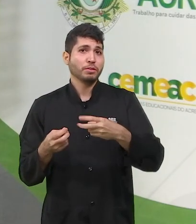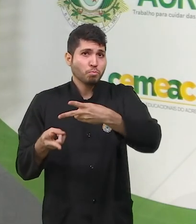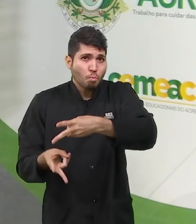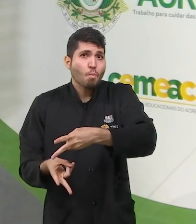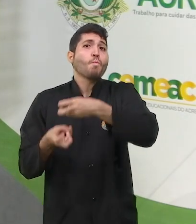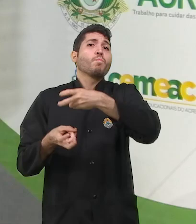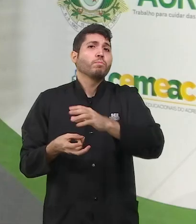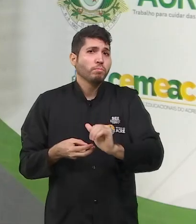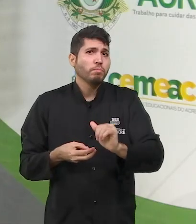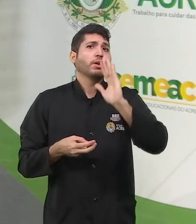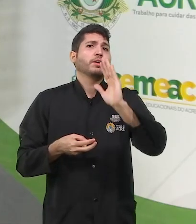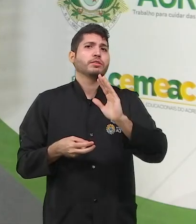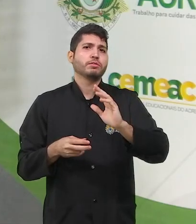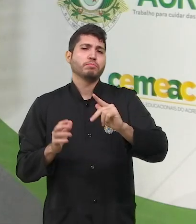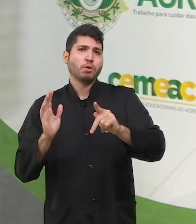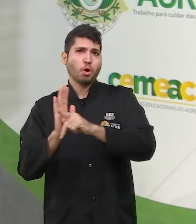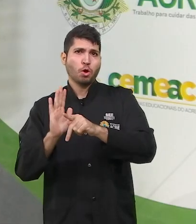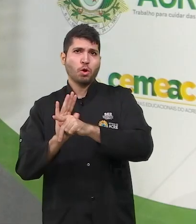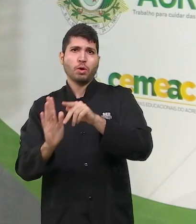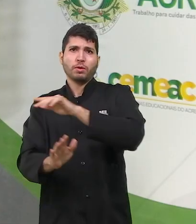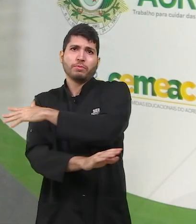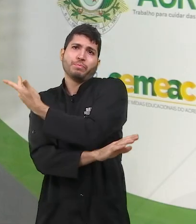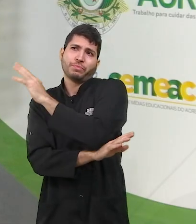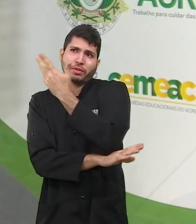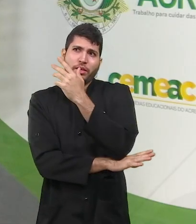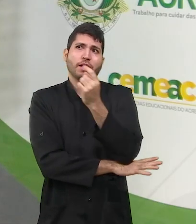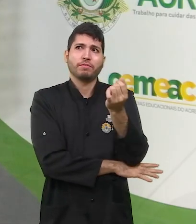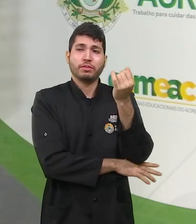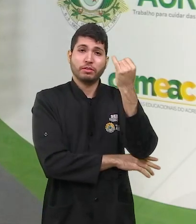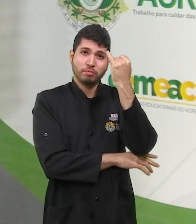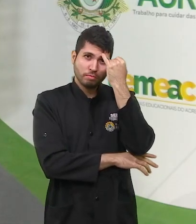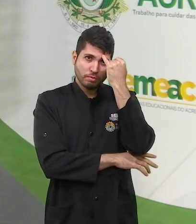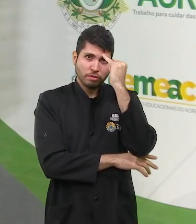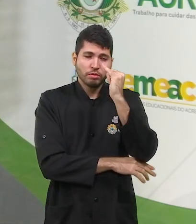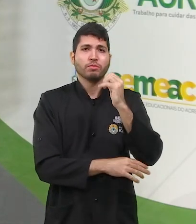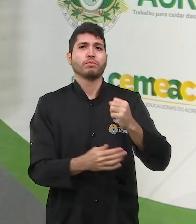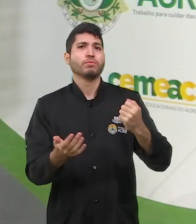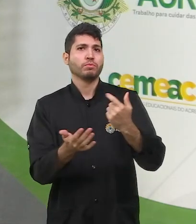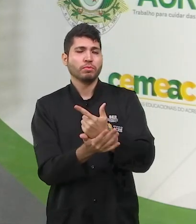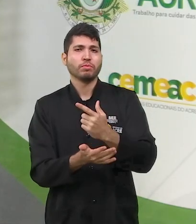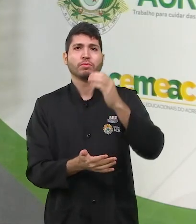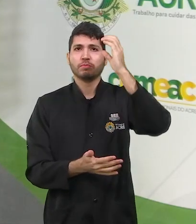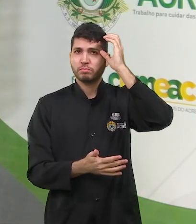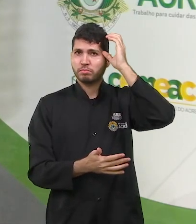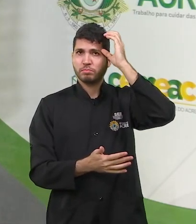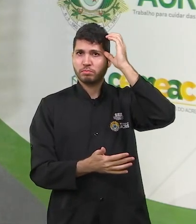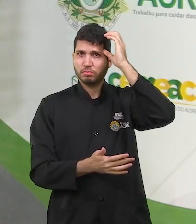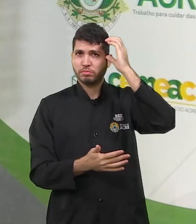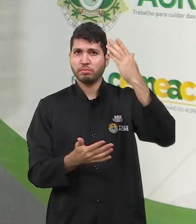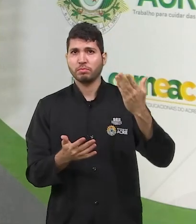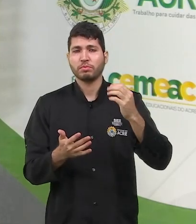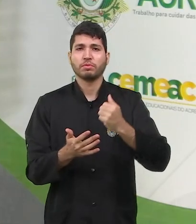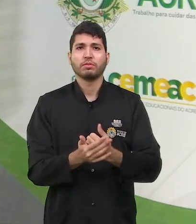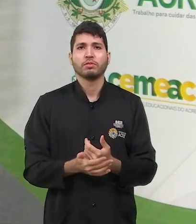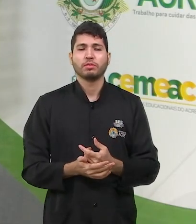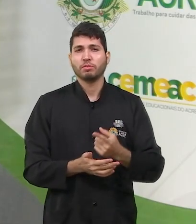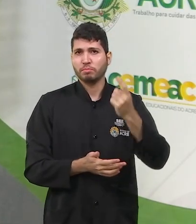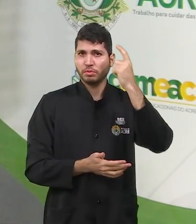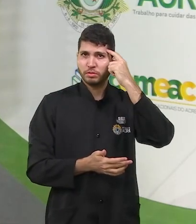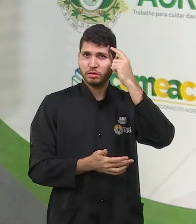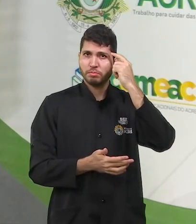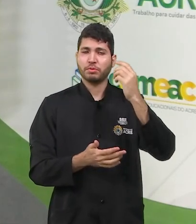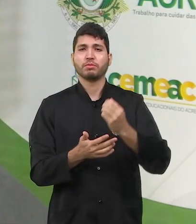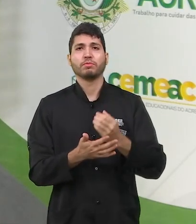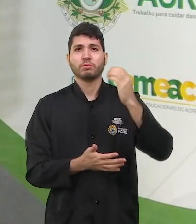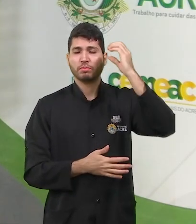natureza. Aí surge a ideia de consumo consciente. Então, de um lado, a gente tem o consumismo aliado pela